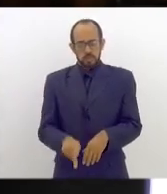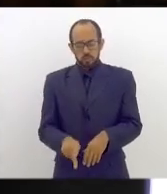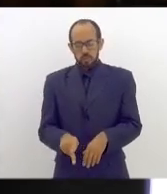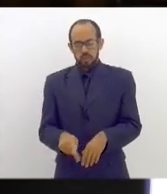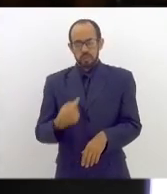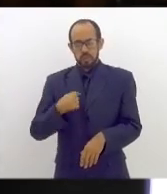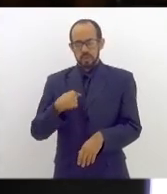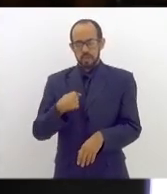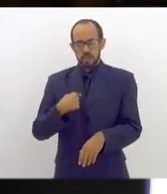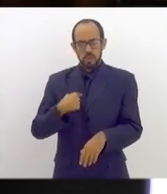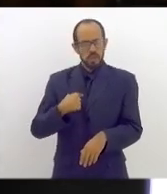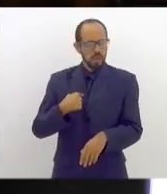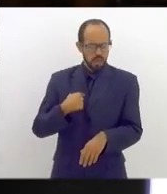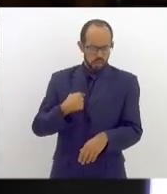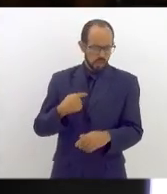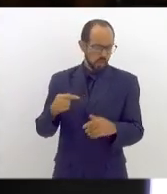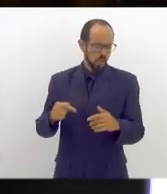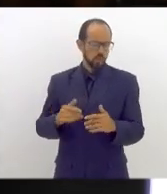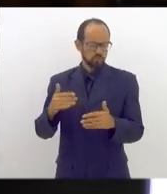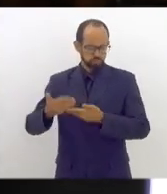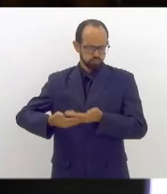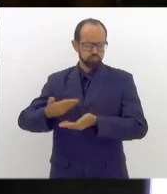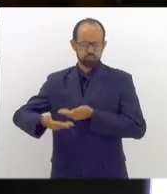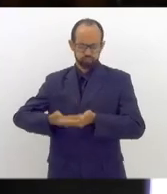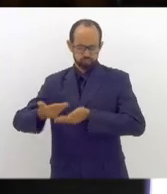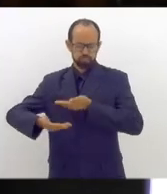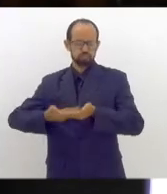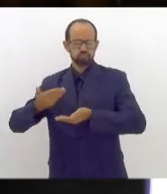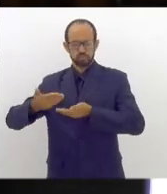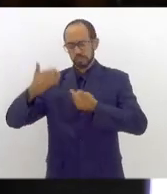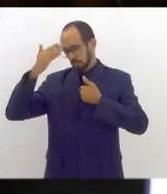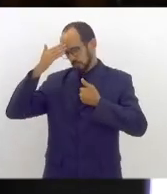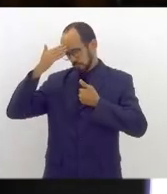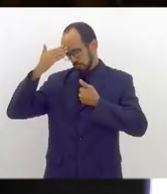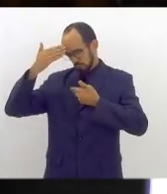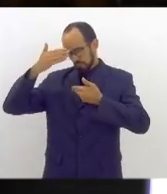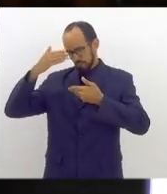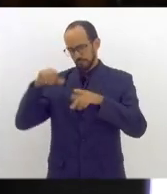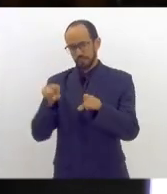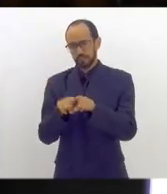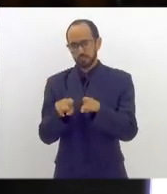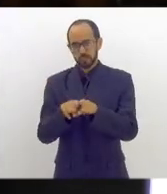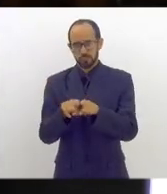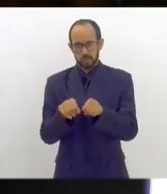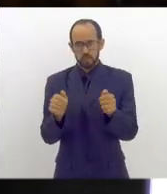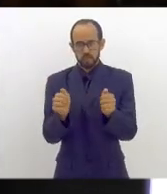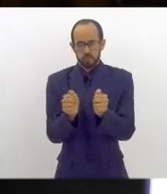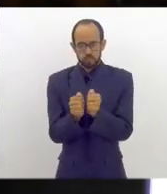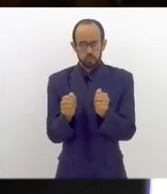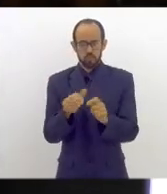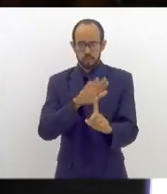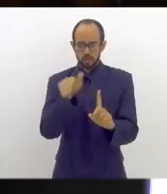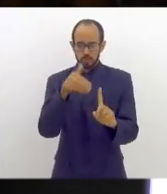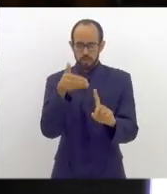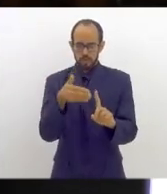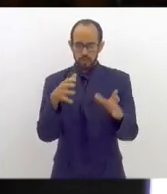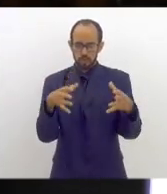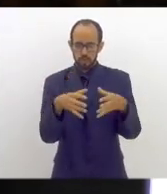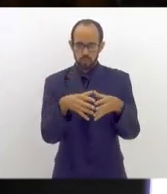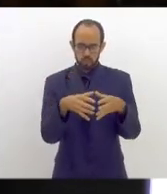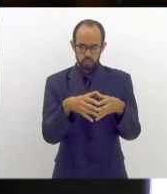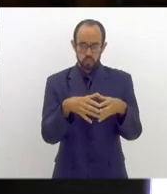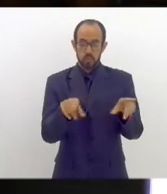me congregam me congra tudo né É nessa nessa homenagem nessa homenagem conjunta e deixar